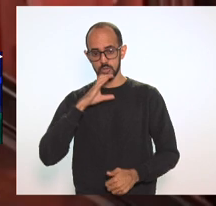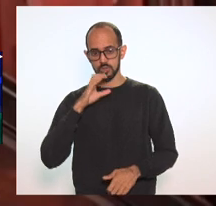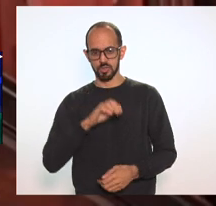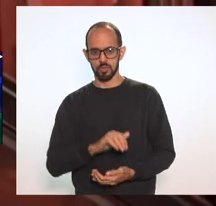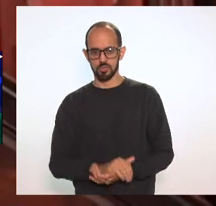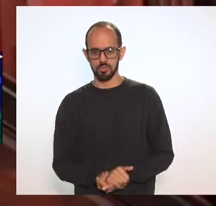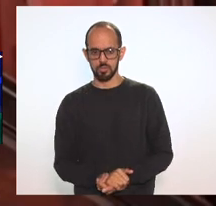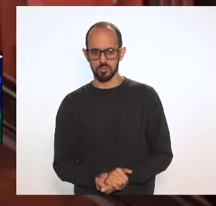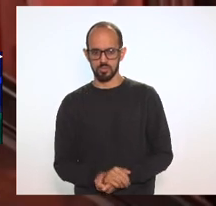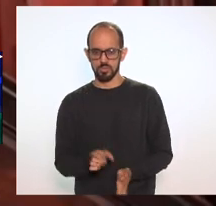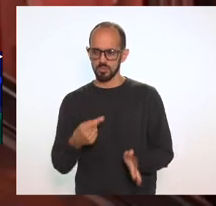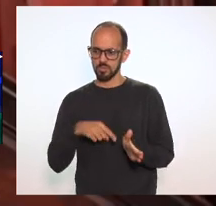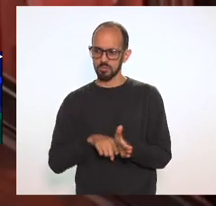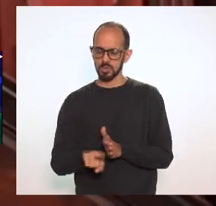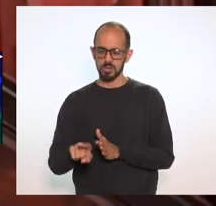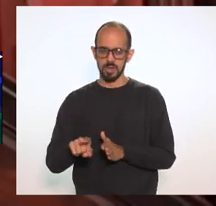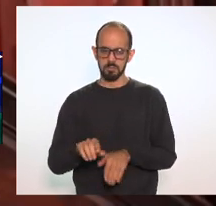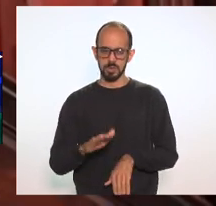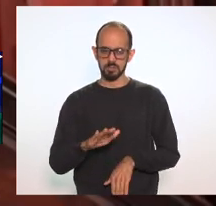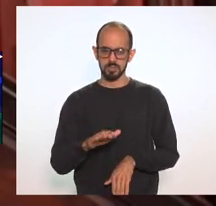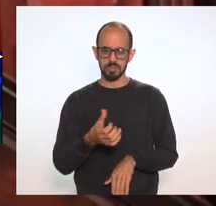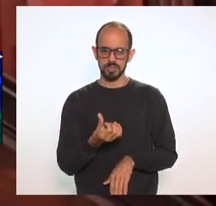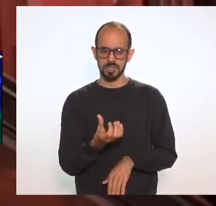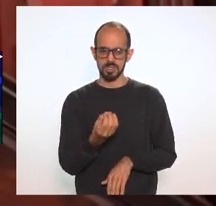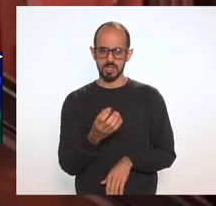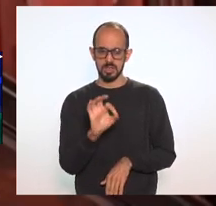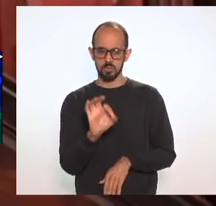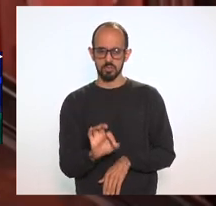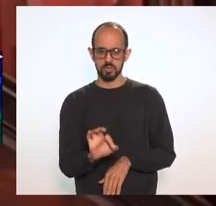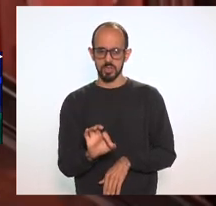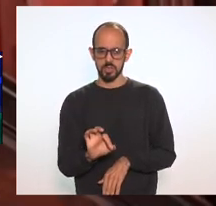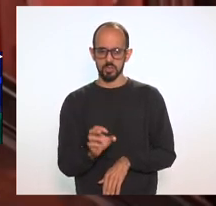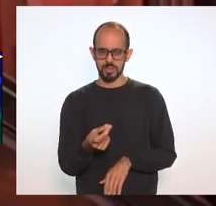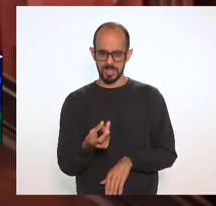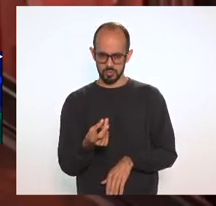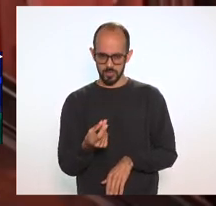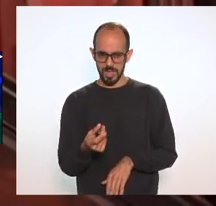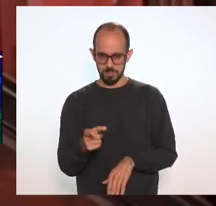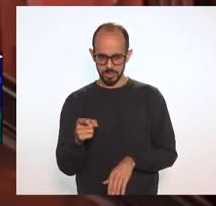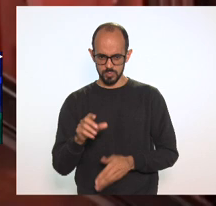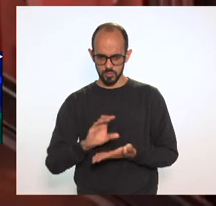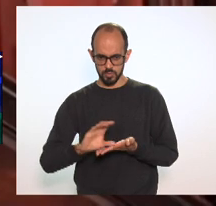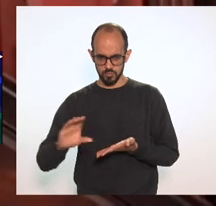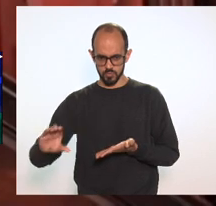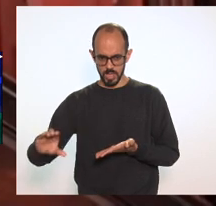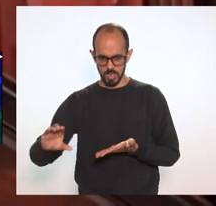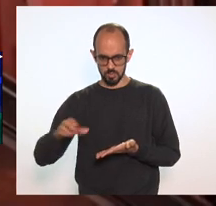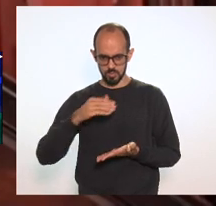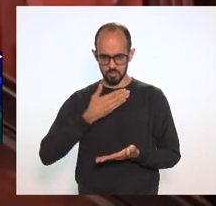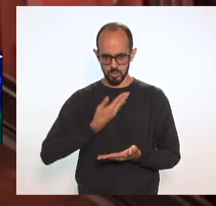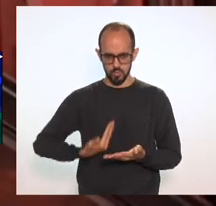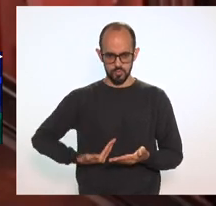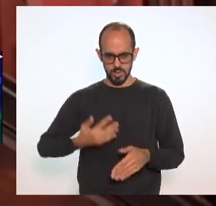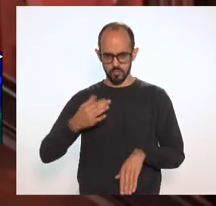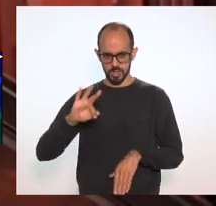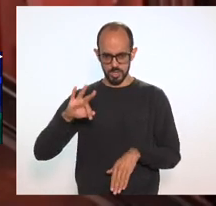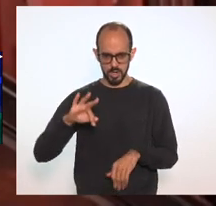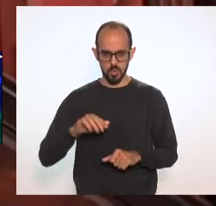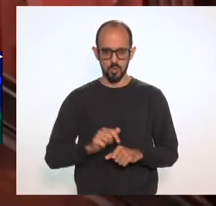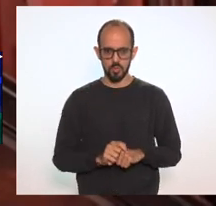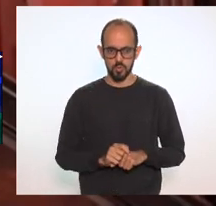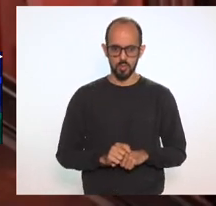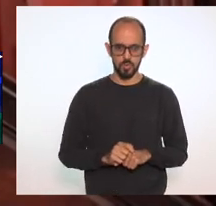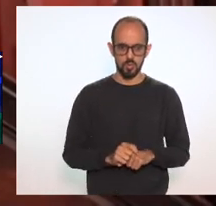e esse uma presidente cerca de sessenta por cento das verbas enviadas pelo Governo Federal aos Estados